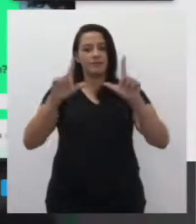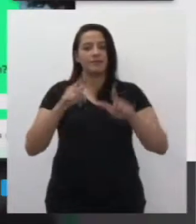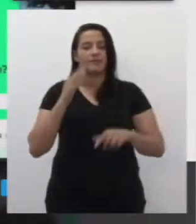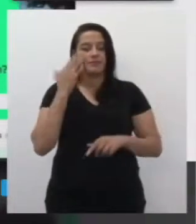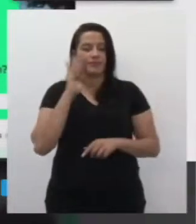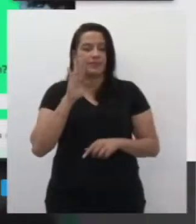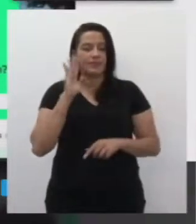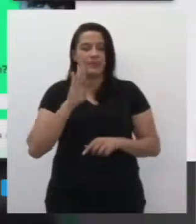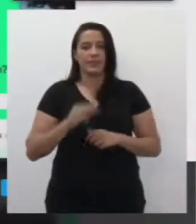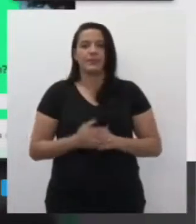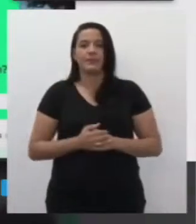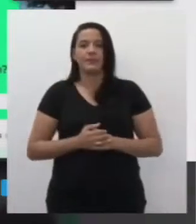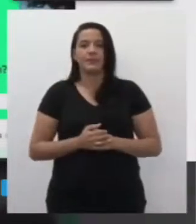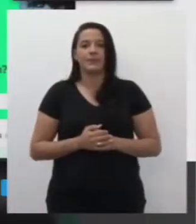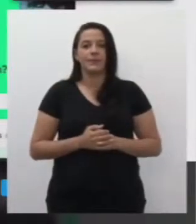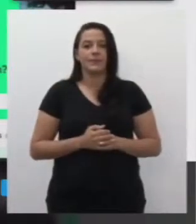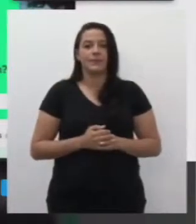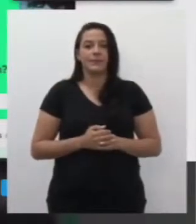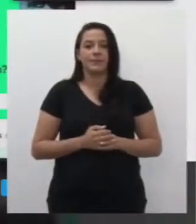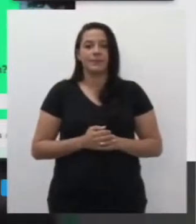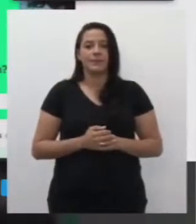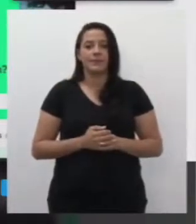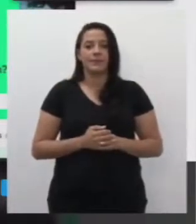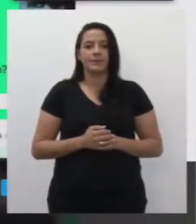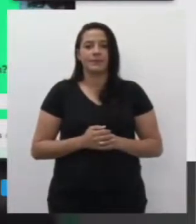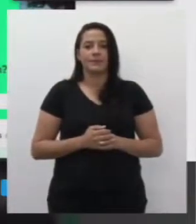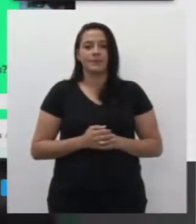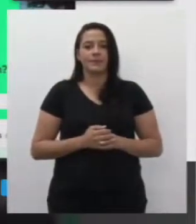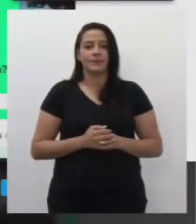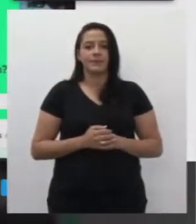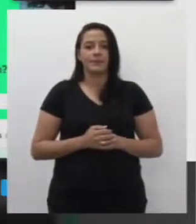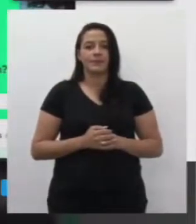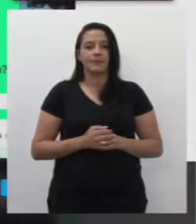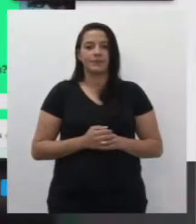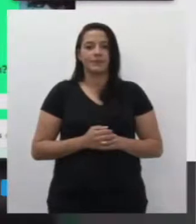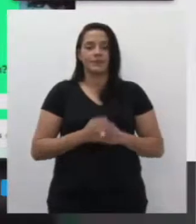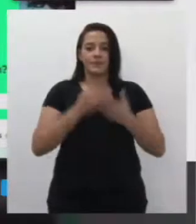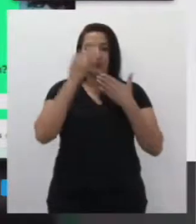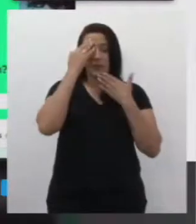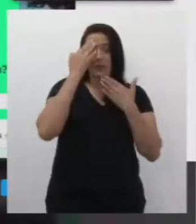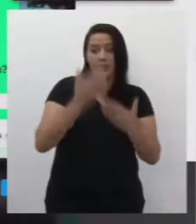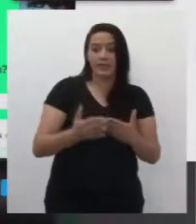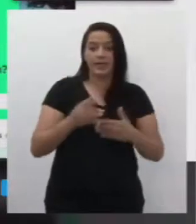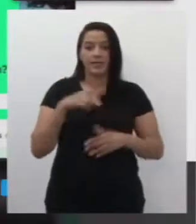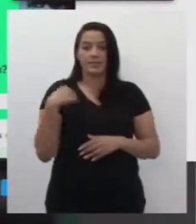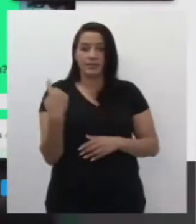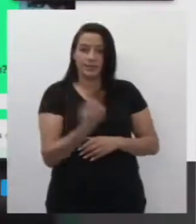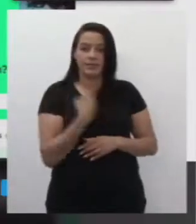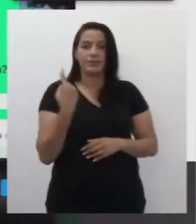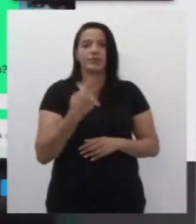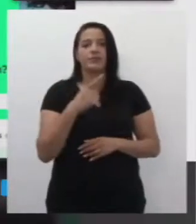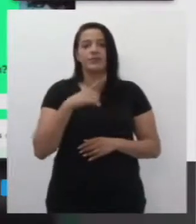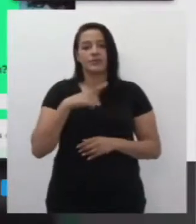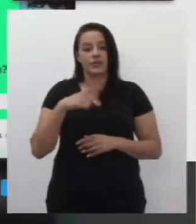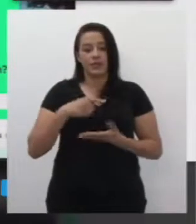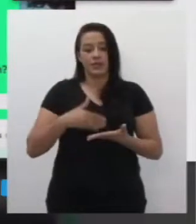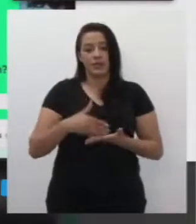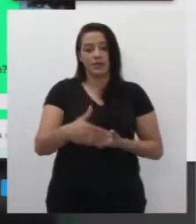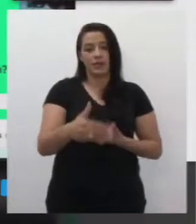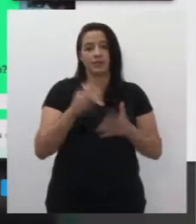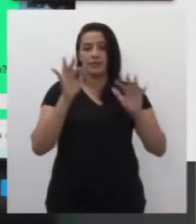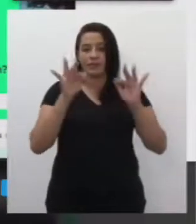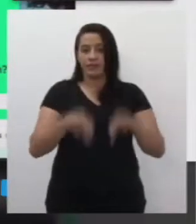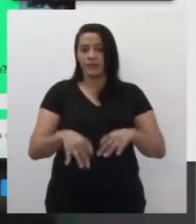bacana. Muito obrigada. E a gente, com certeza, mais lá para o final